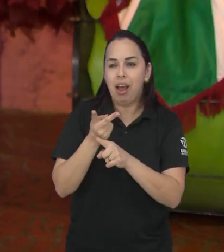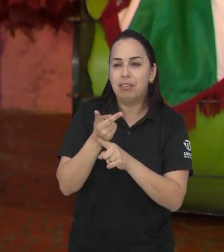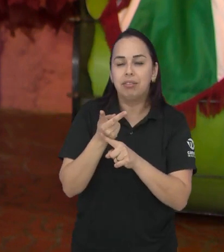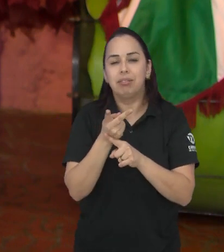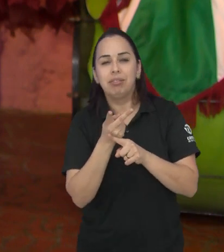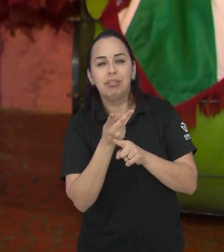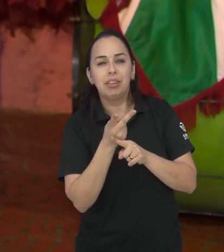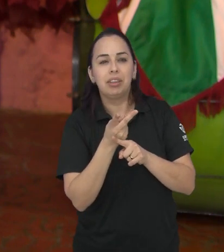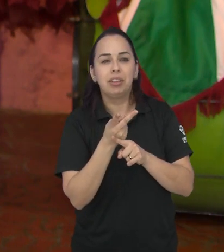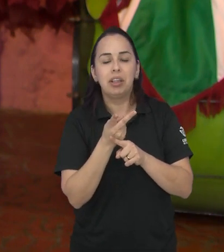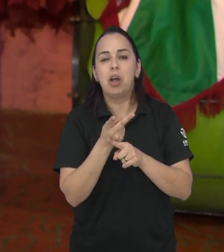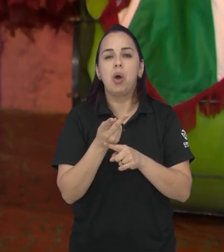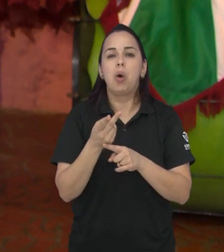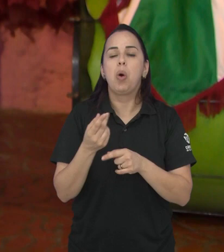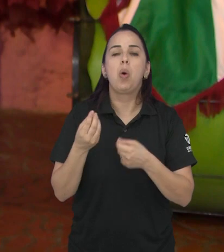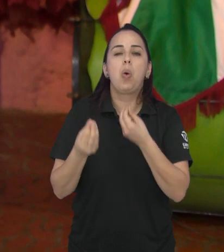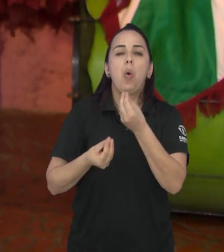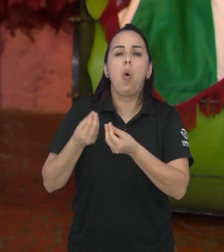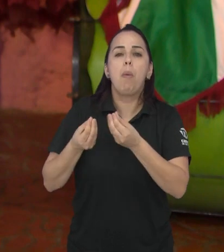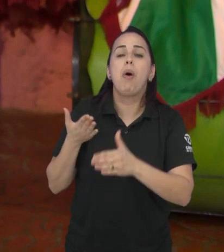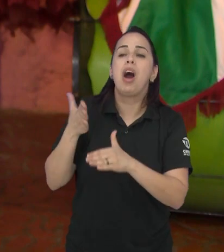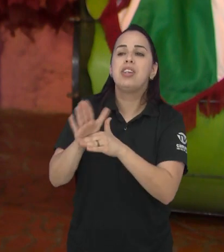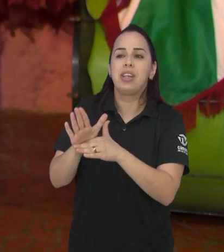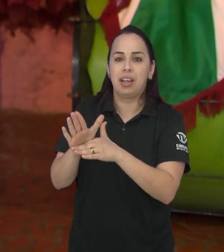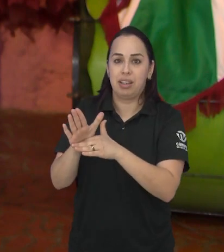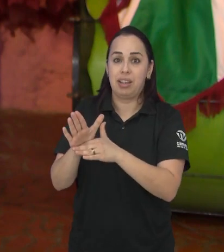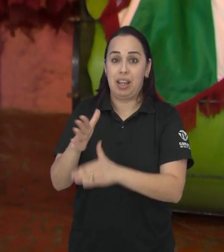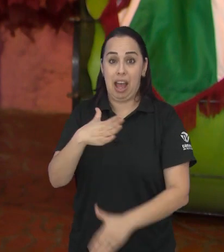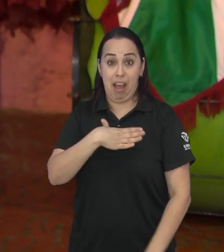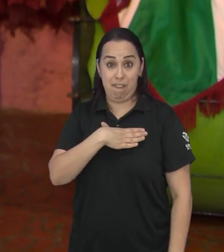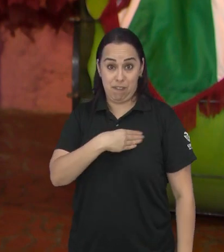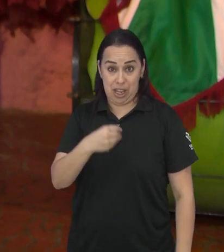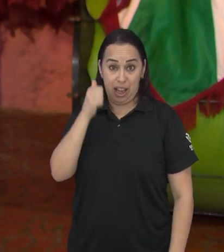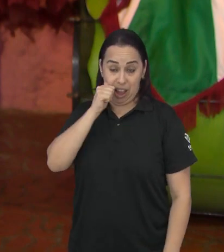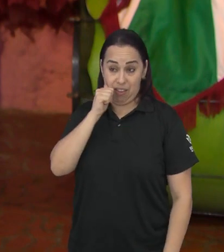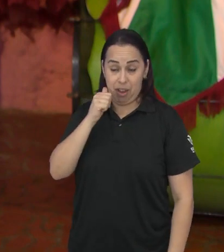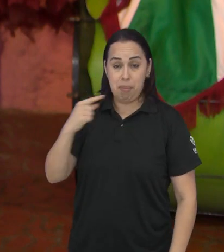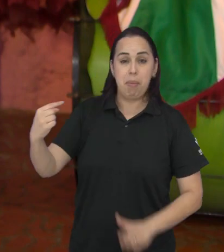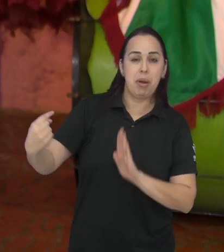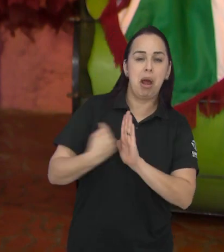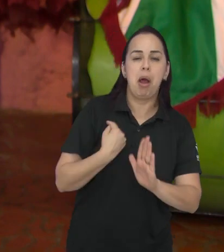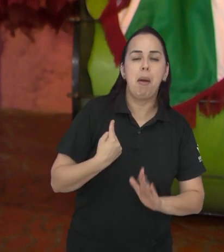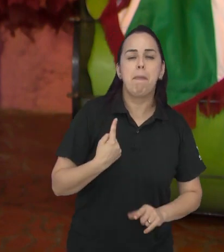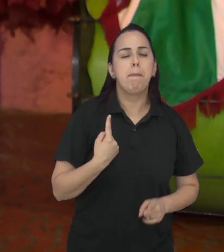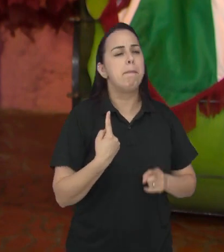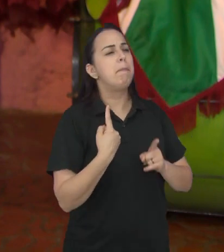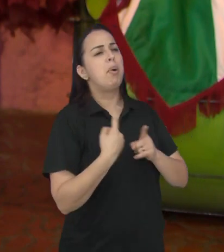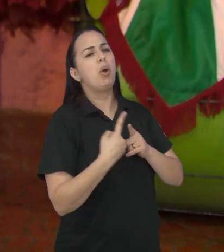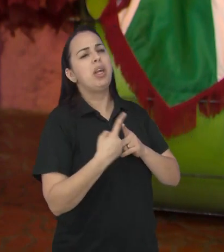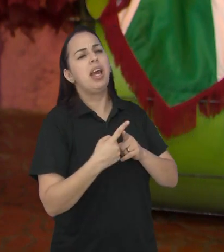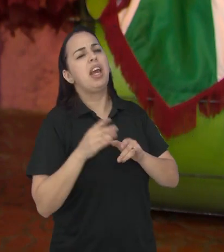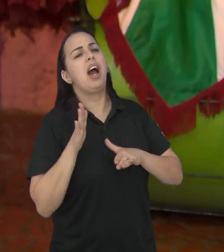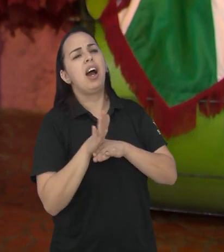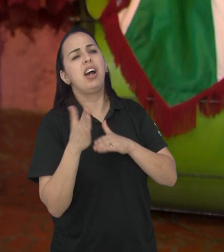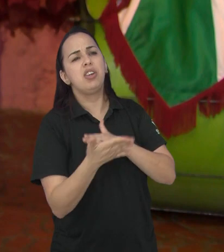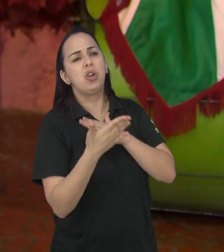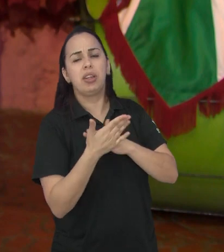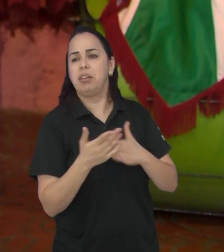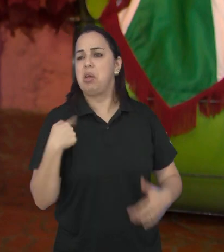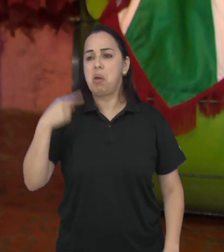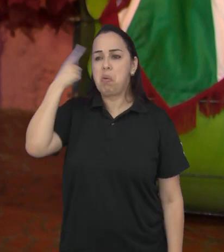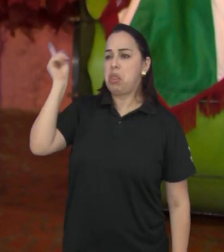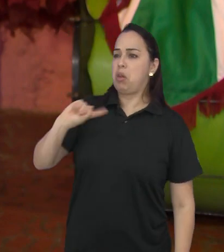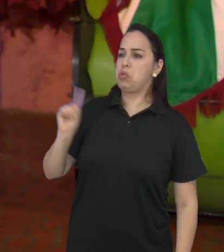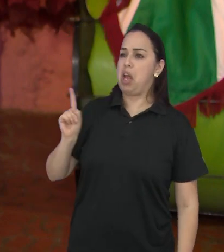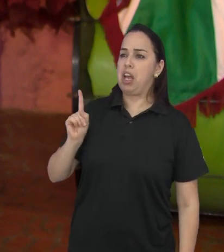aí perguntei como é que eu faria para empurrar carro alegórico. A filha dele, a Cidinha, me perguntou: mas por que você quer empurrar carro alegórico?